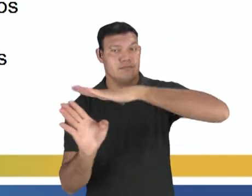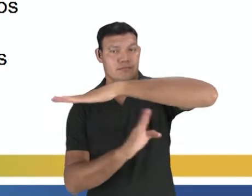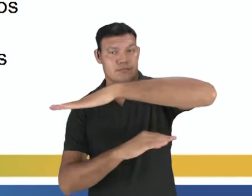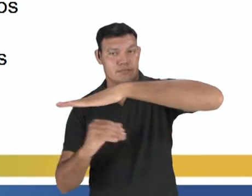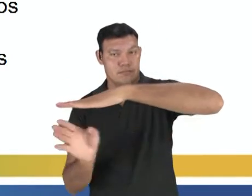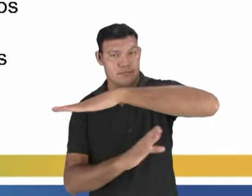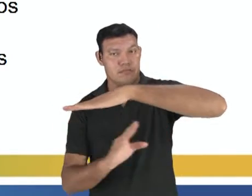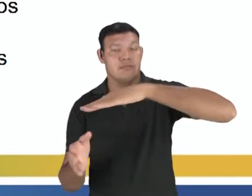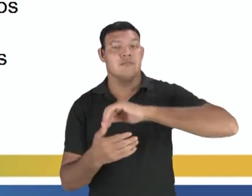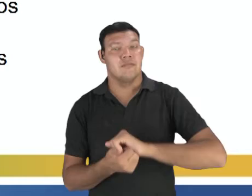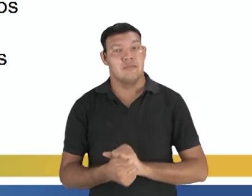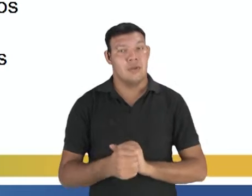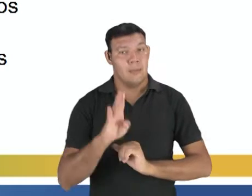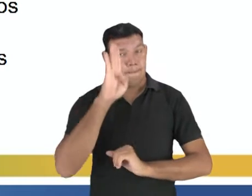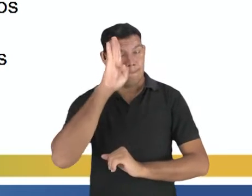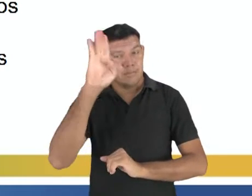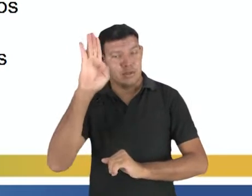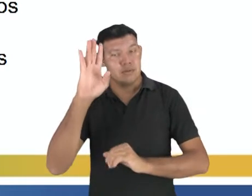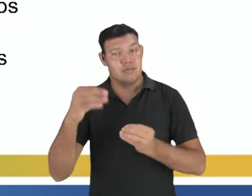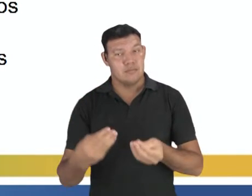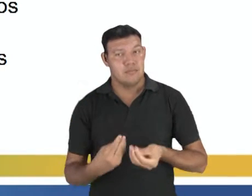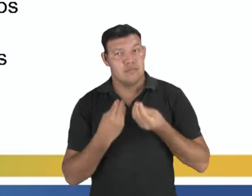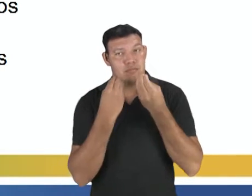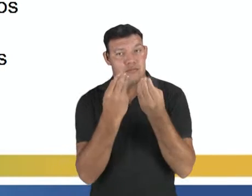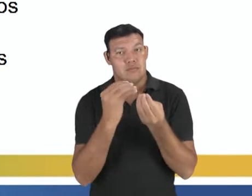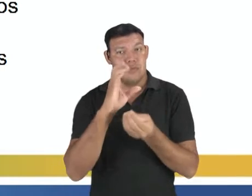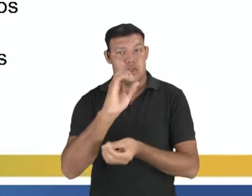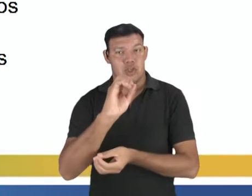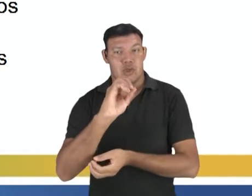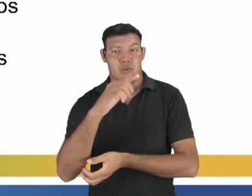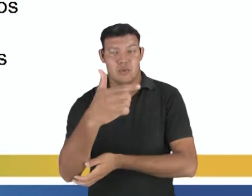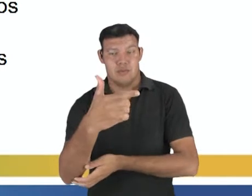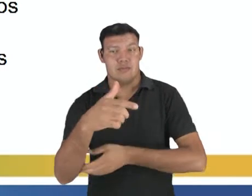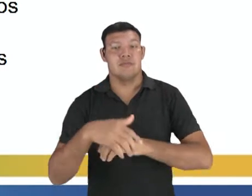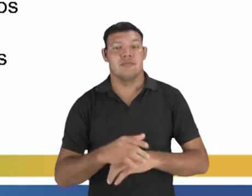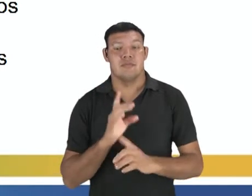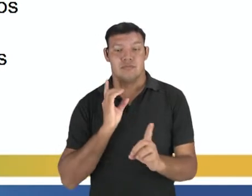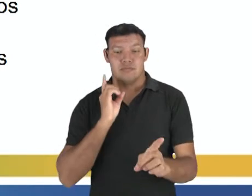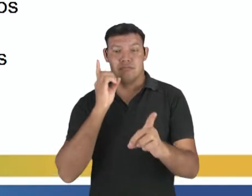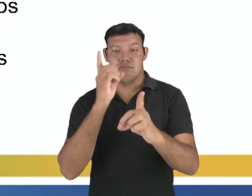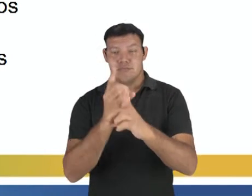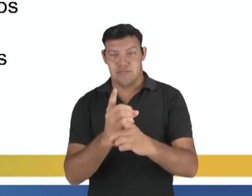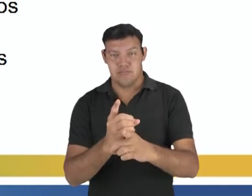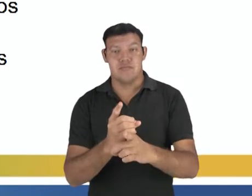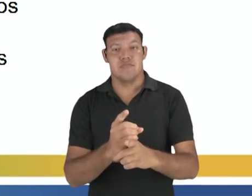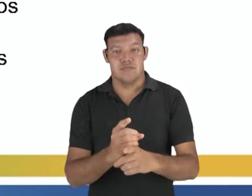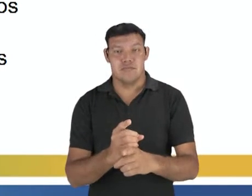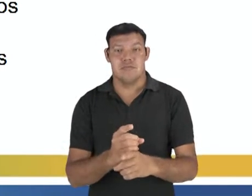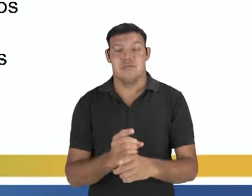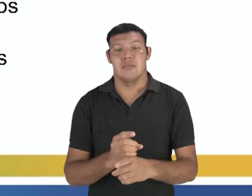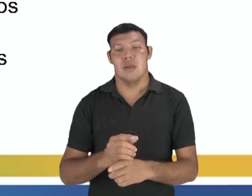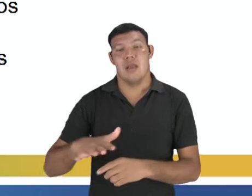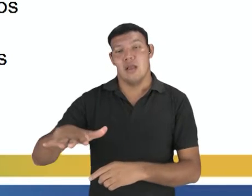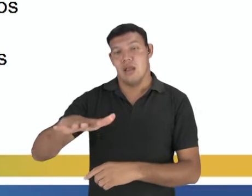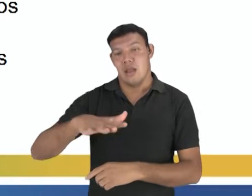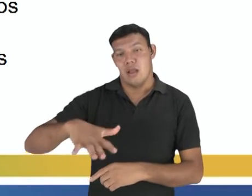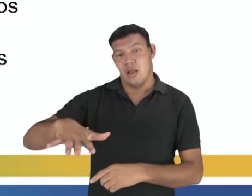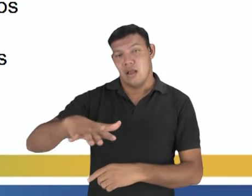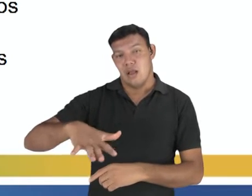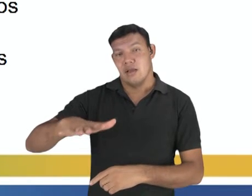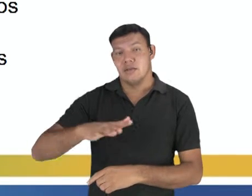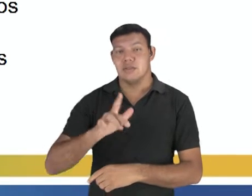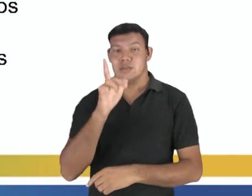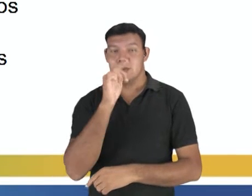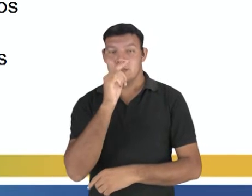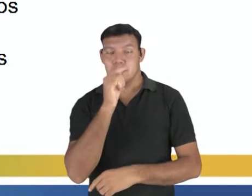os grandes fornecedores de oxigênio e que podem ser encontrados tanto em ambientes de água doce como em